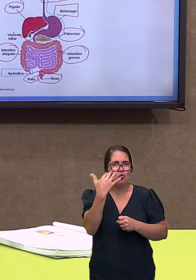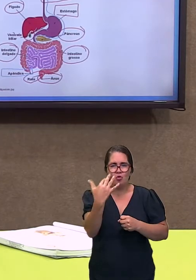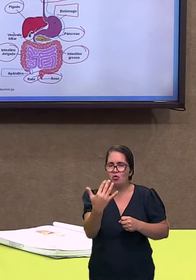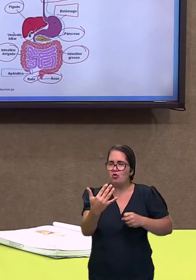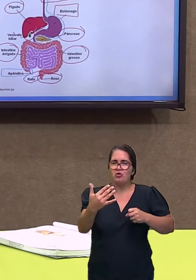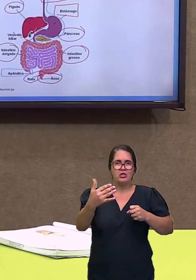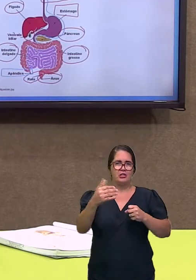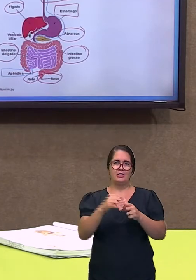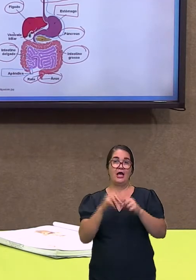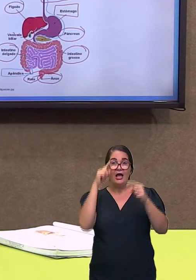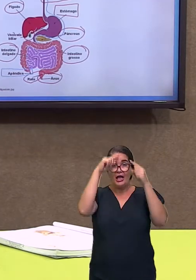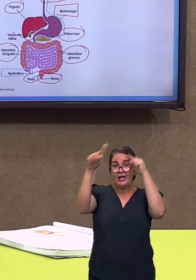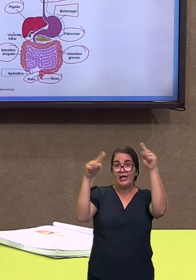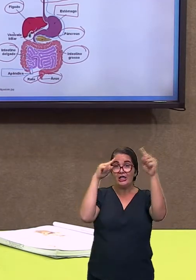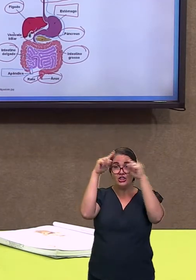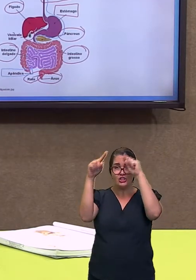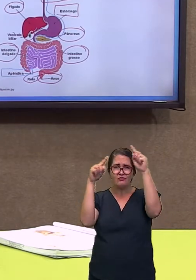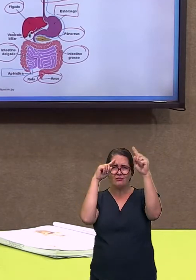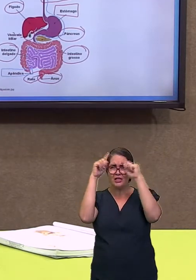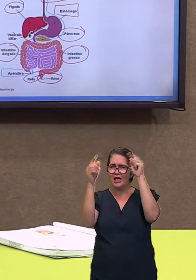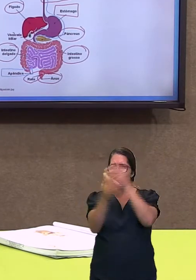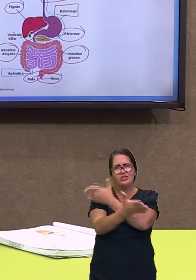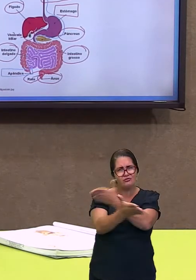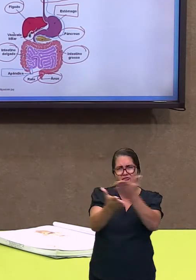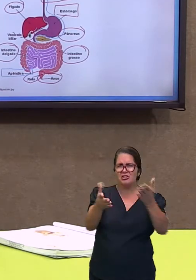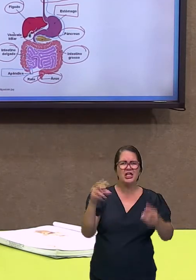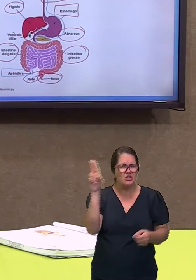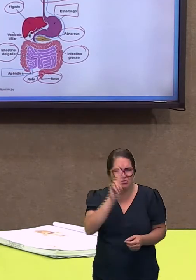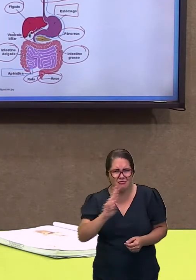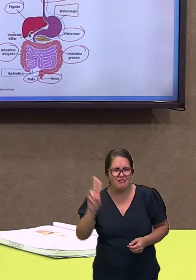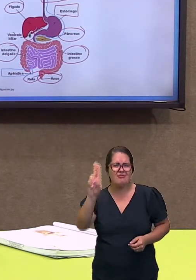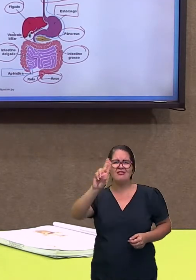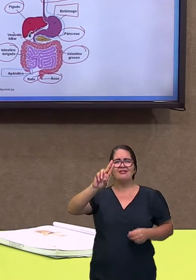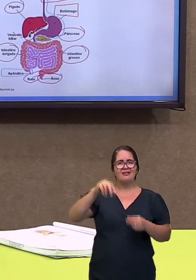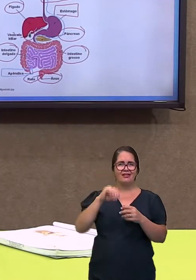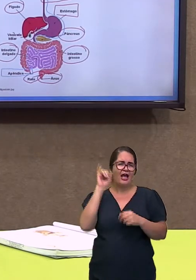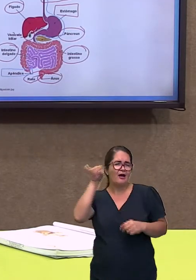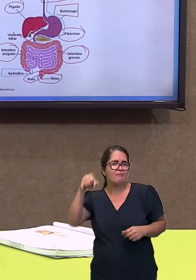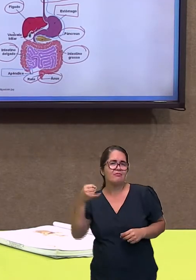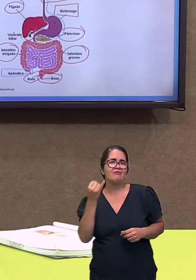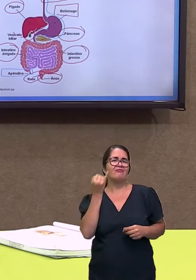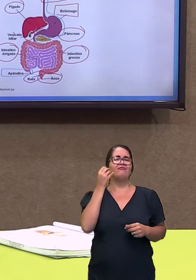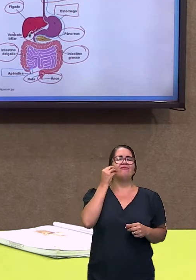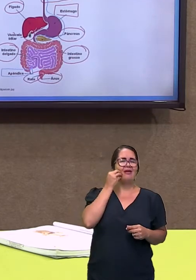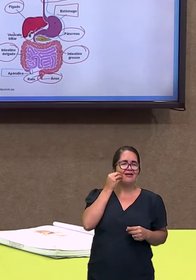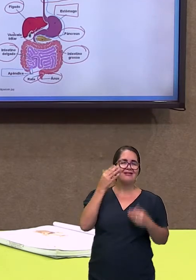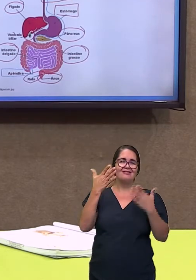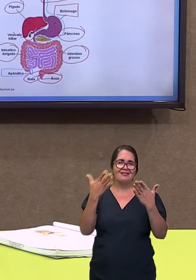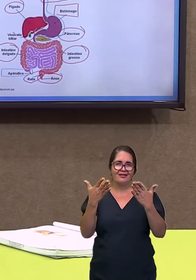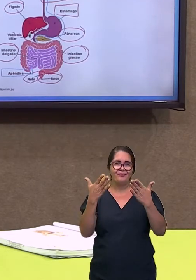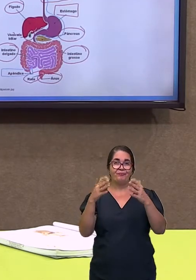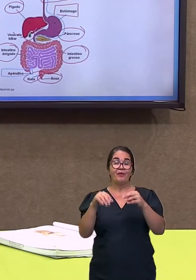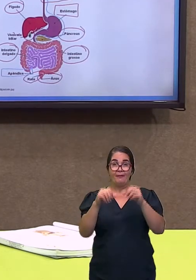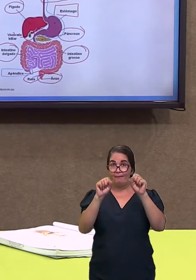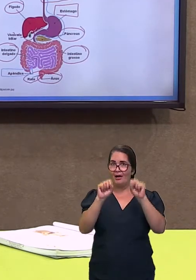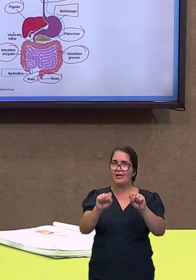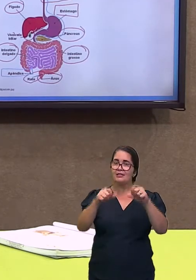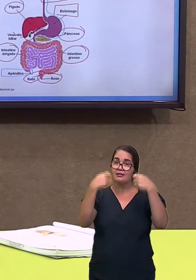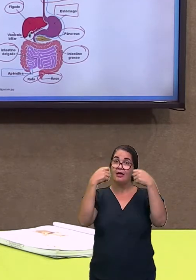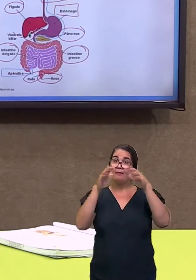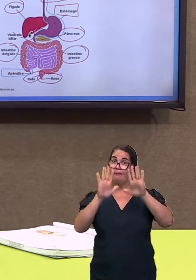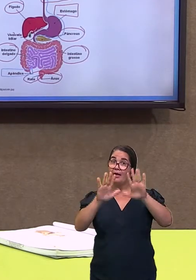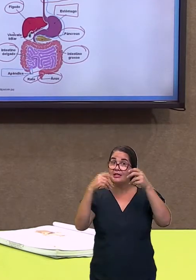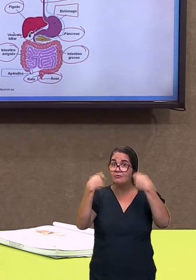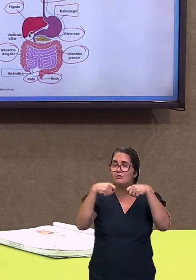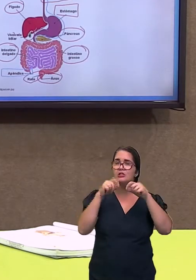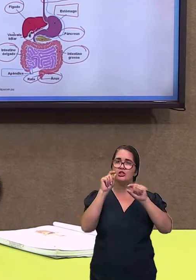acesso, né? Fazer uma cor diferente para poder mudar um pouquinho, para a gente diferenciar as estruturas.